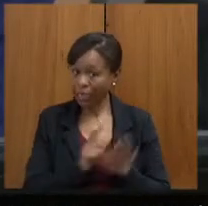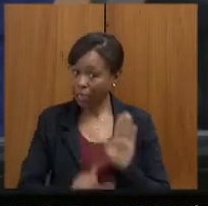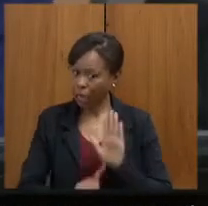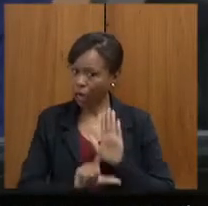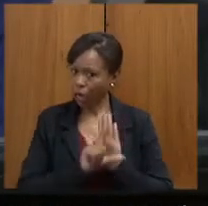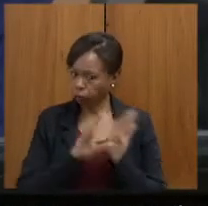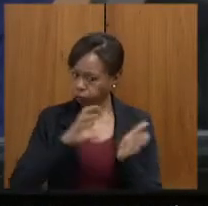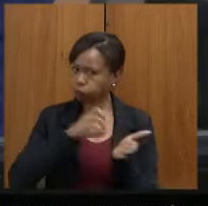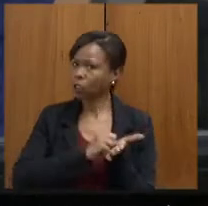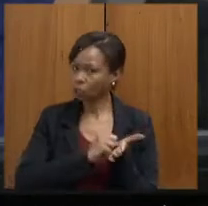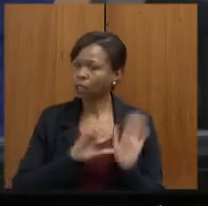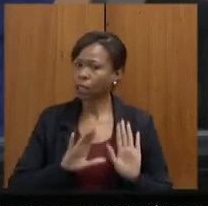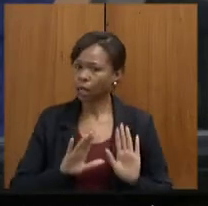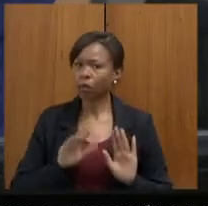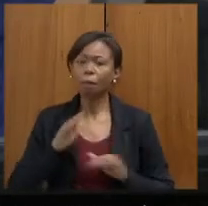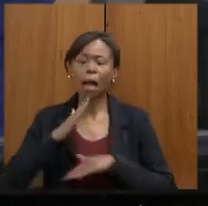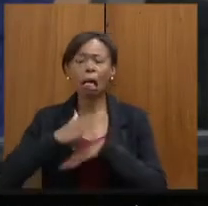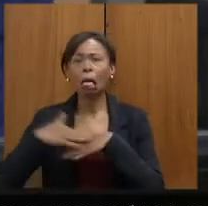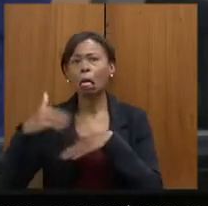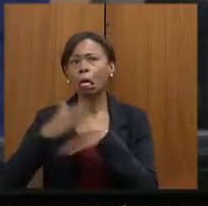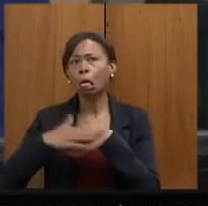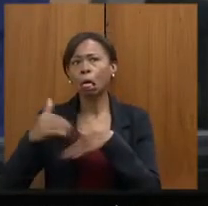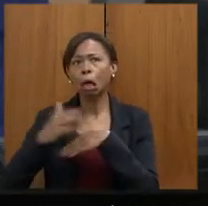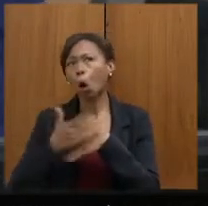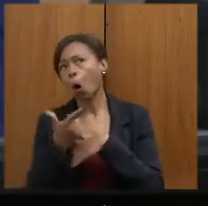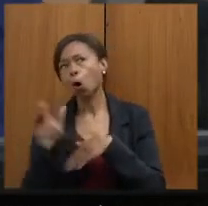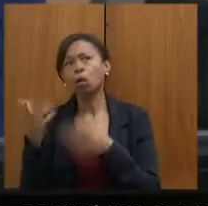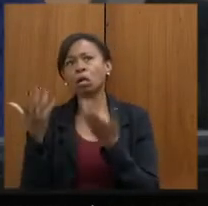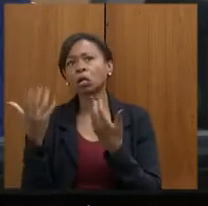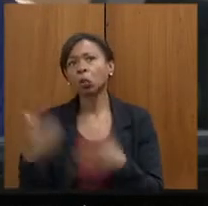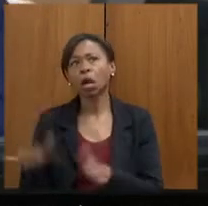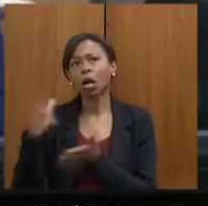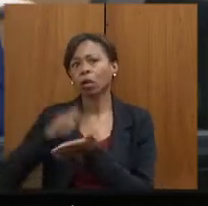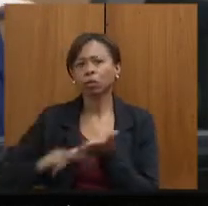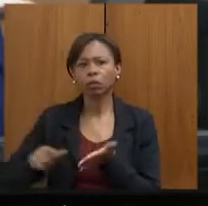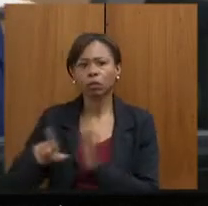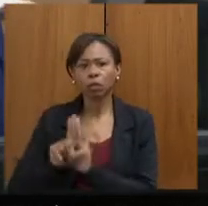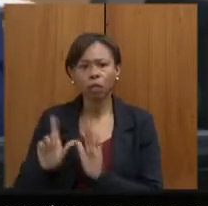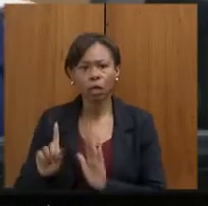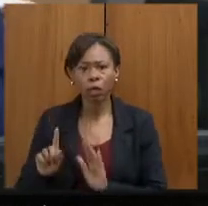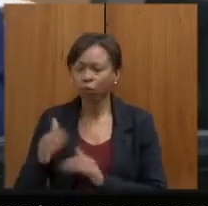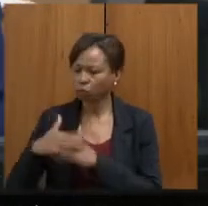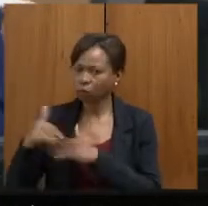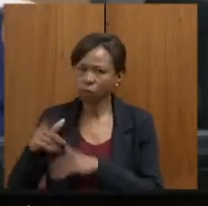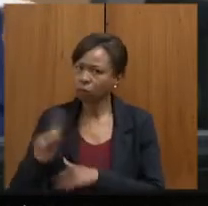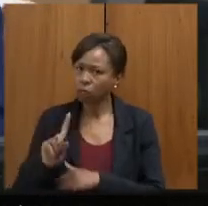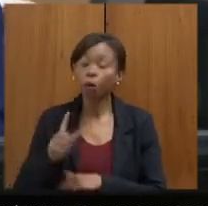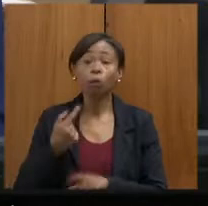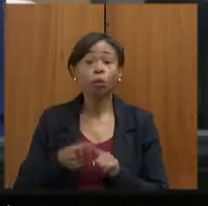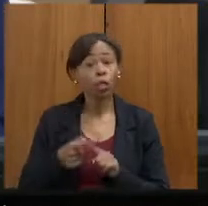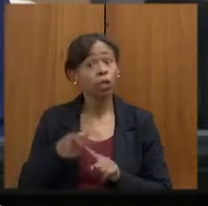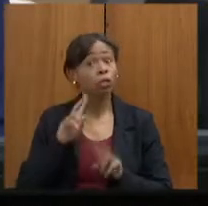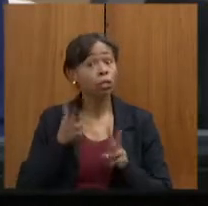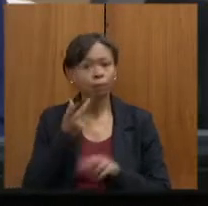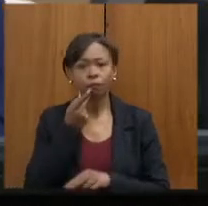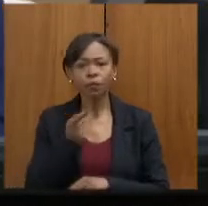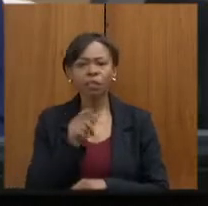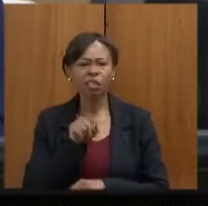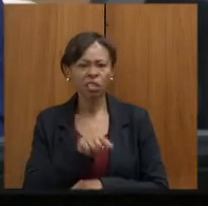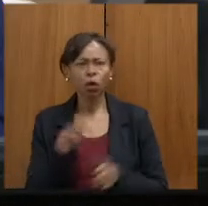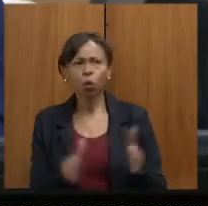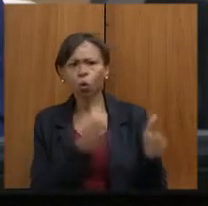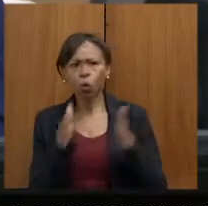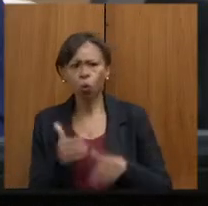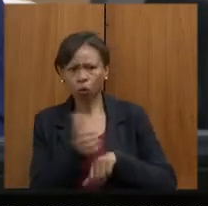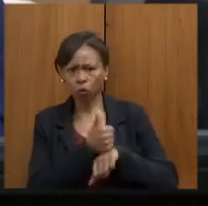tem que passar a mão e infelizmente na cabeça de quem não quer legalizar porque eu digo aqui com todas as palavras não tem um produtor